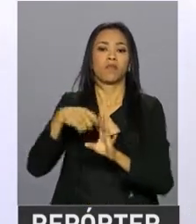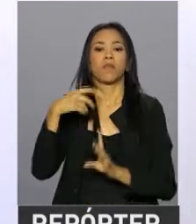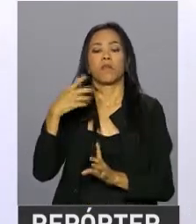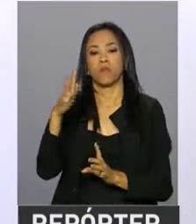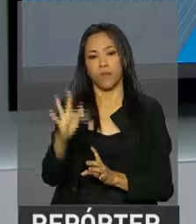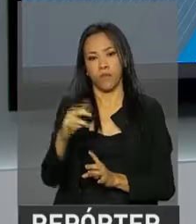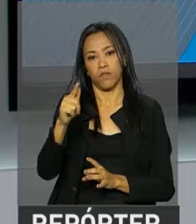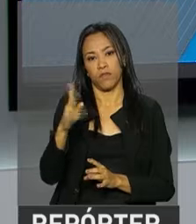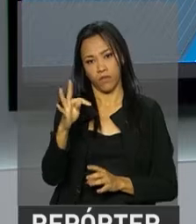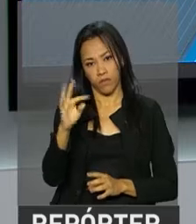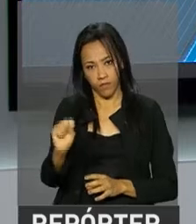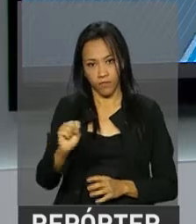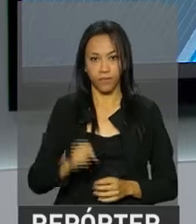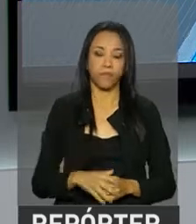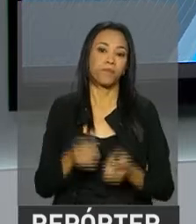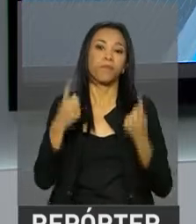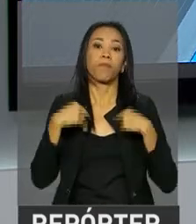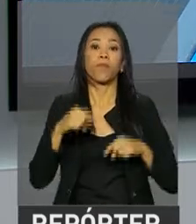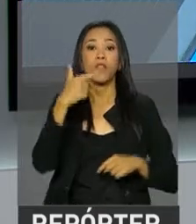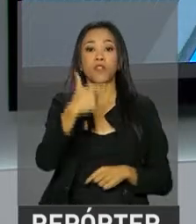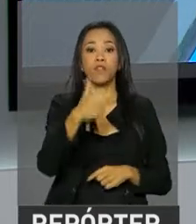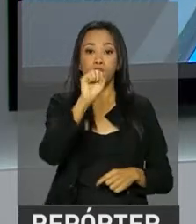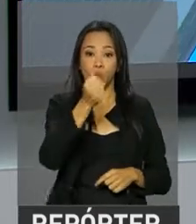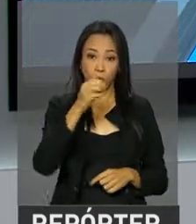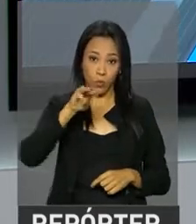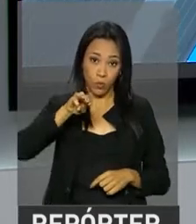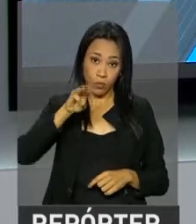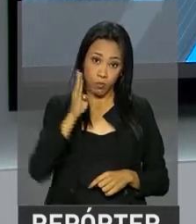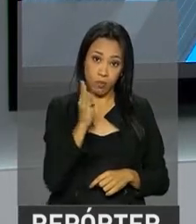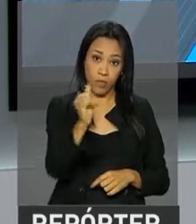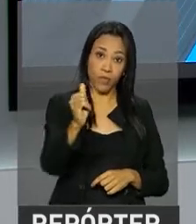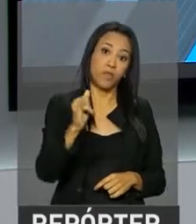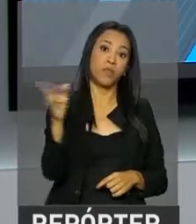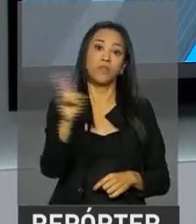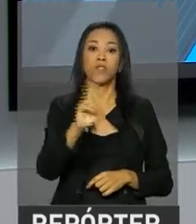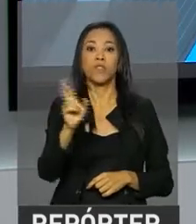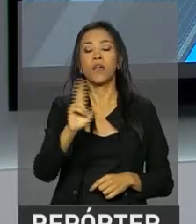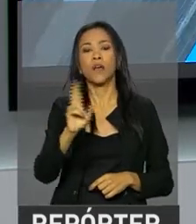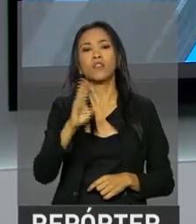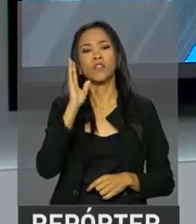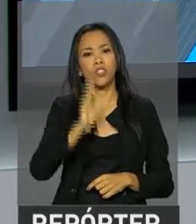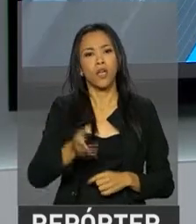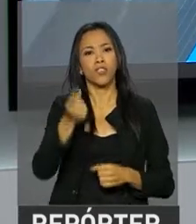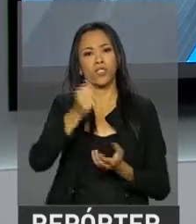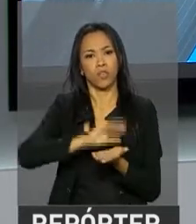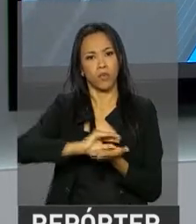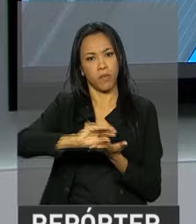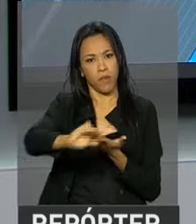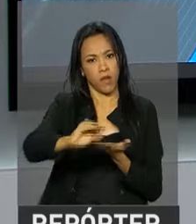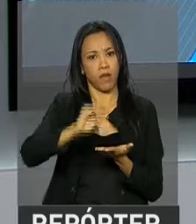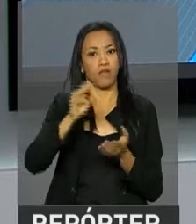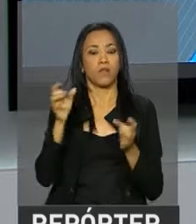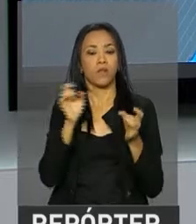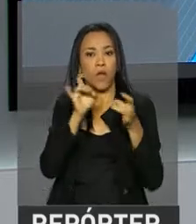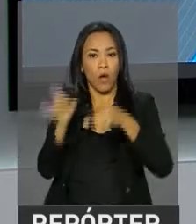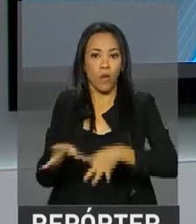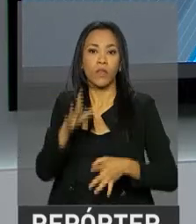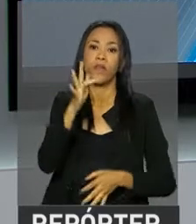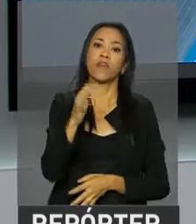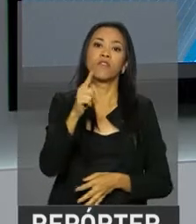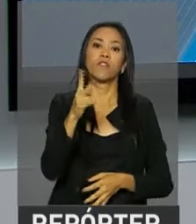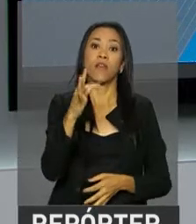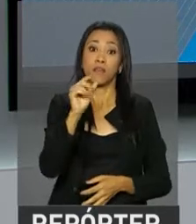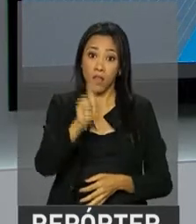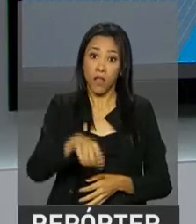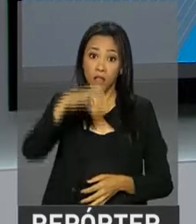vinculada os 28 milhões de reais liberados até agora em contas inativas fgts representa mais de 95